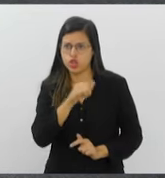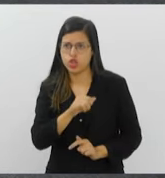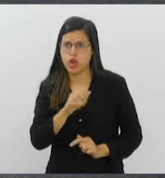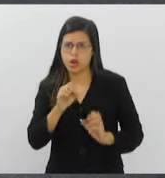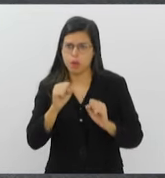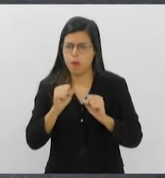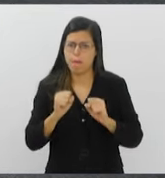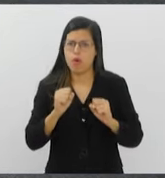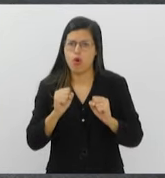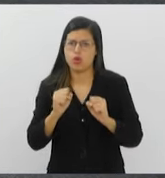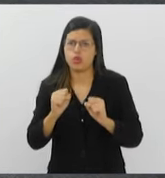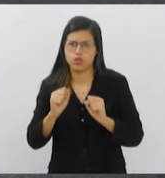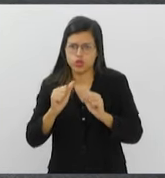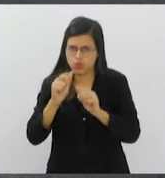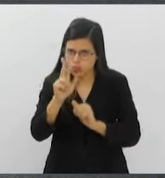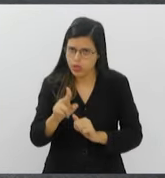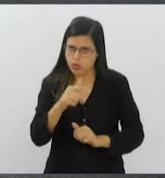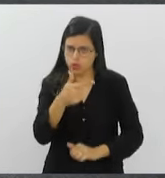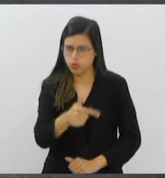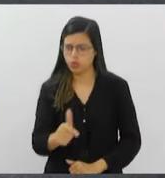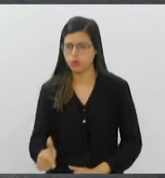da biomassa. Então,